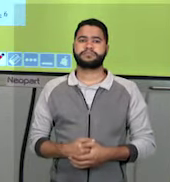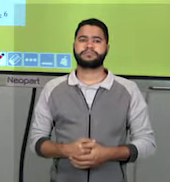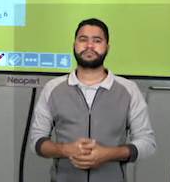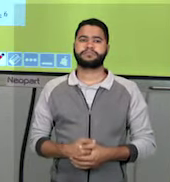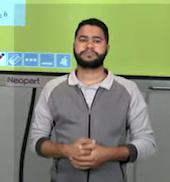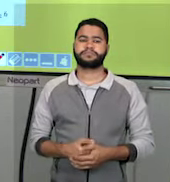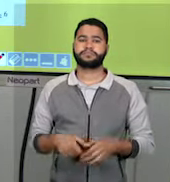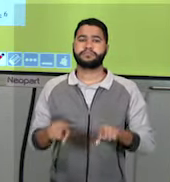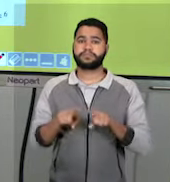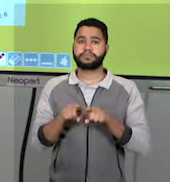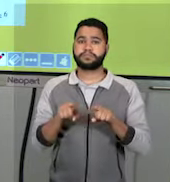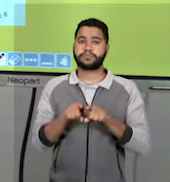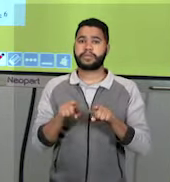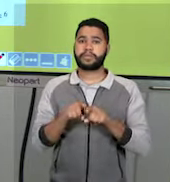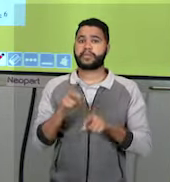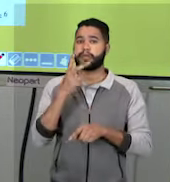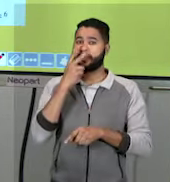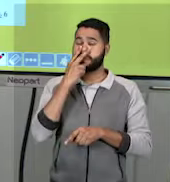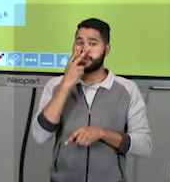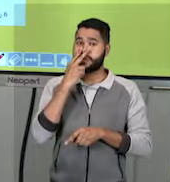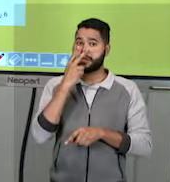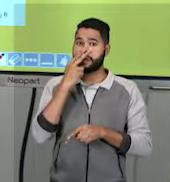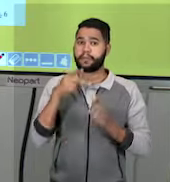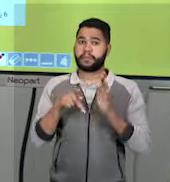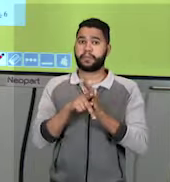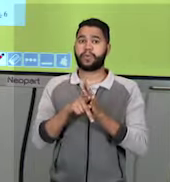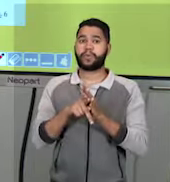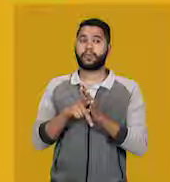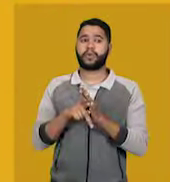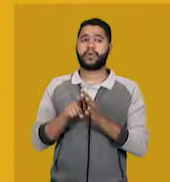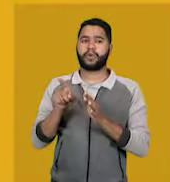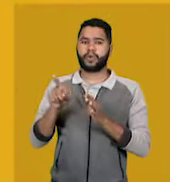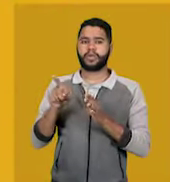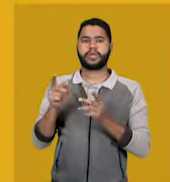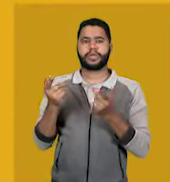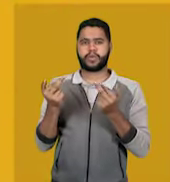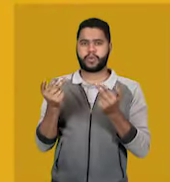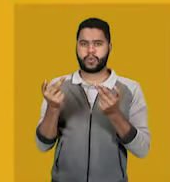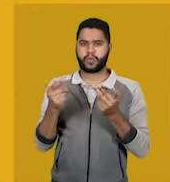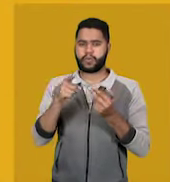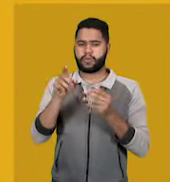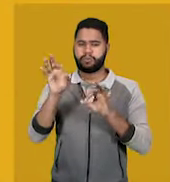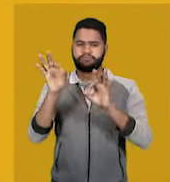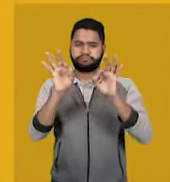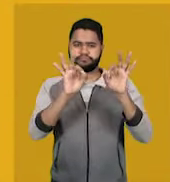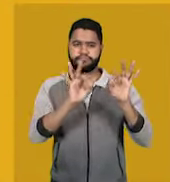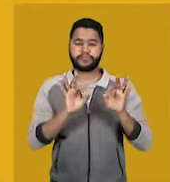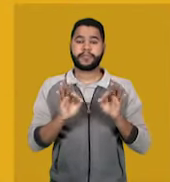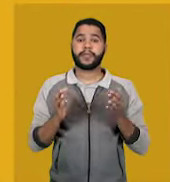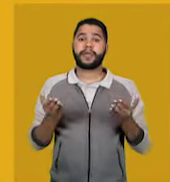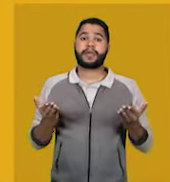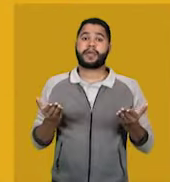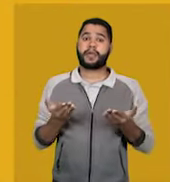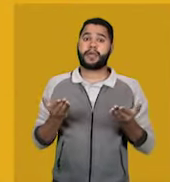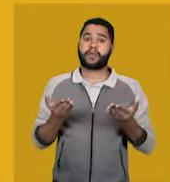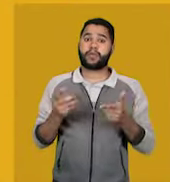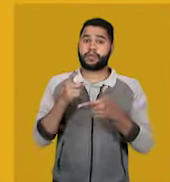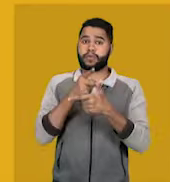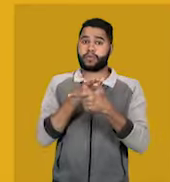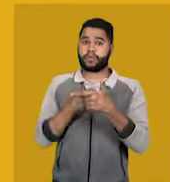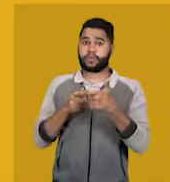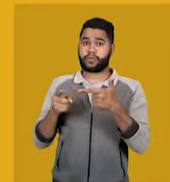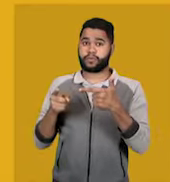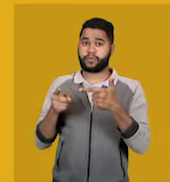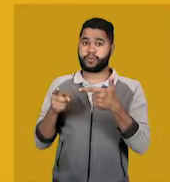Esse também é parecido, só que esse é o logaritmo do quociente. Eu vou fazer a mesma coisa, vou separar, só que agora é uma divisão. E